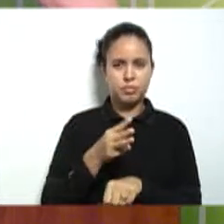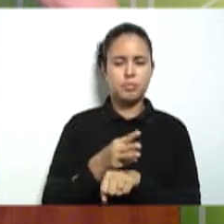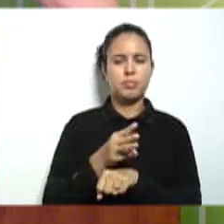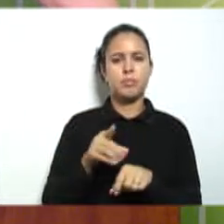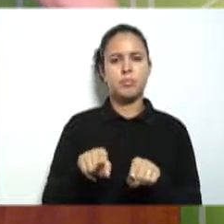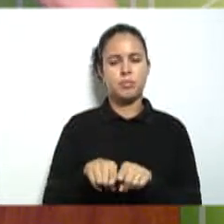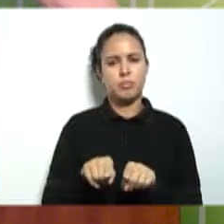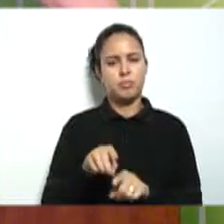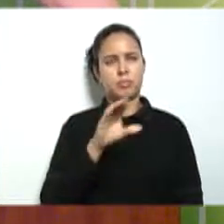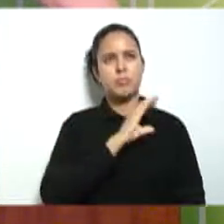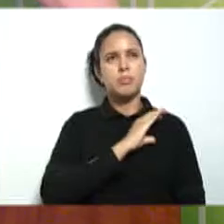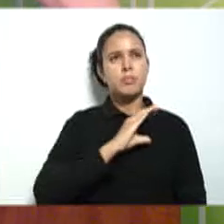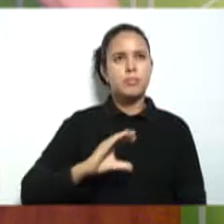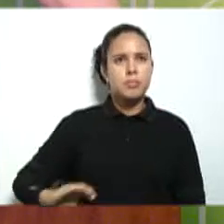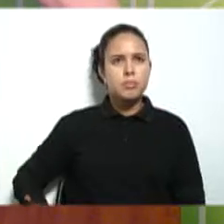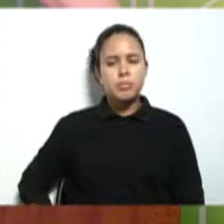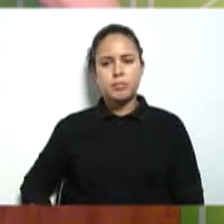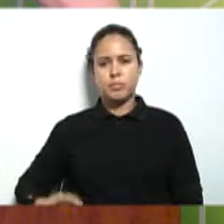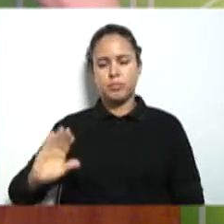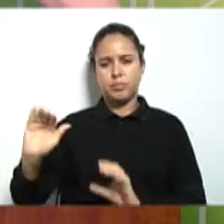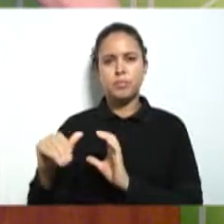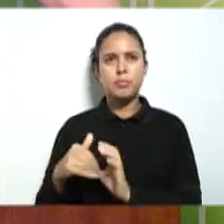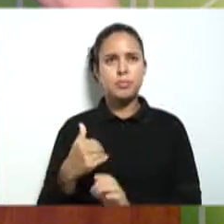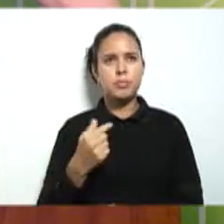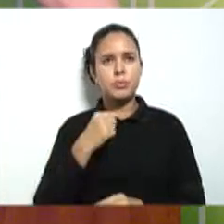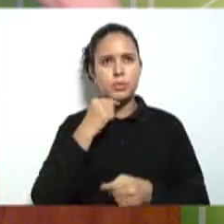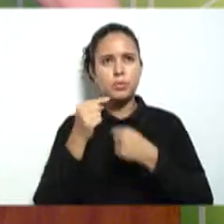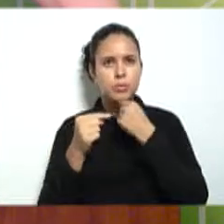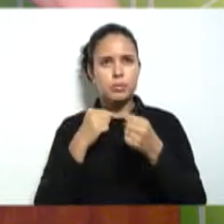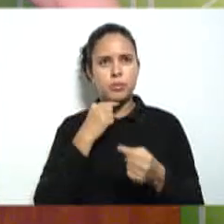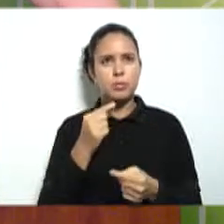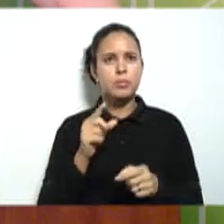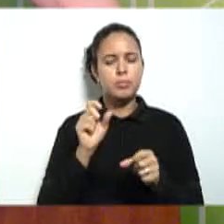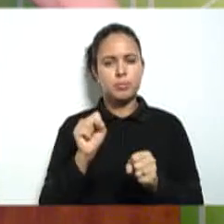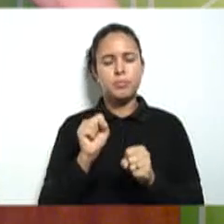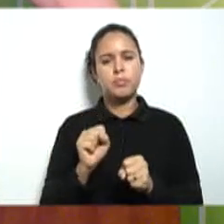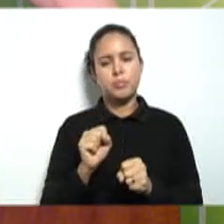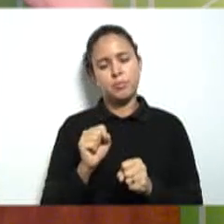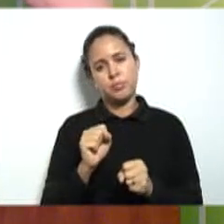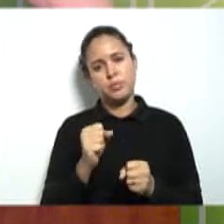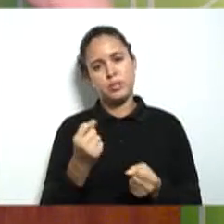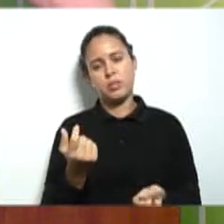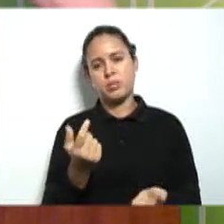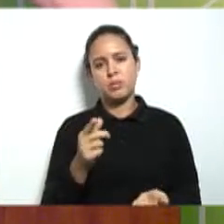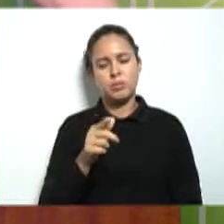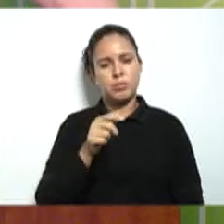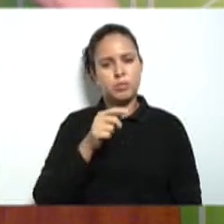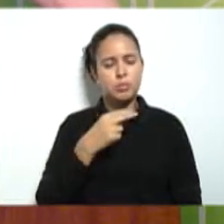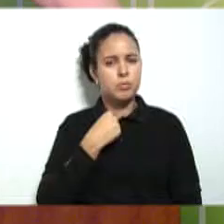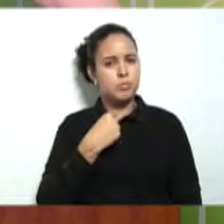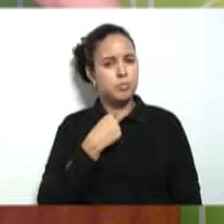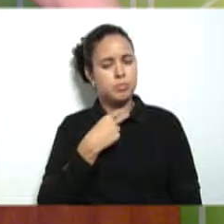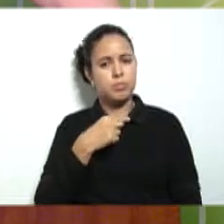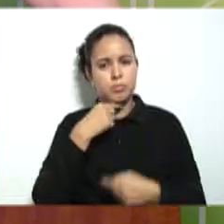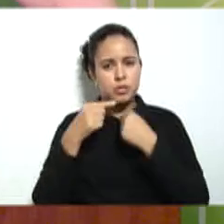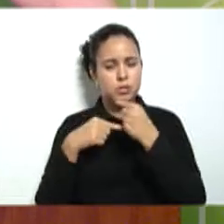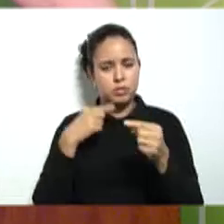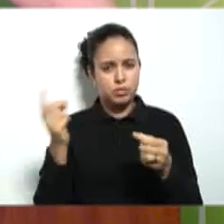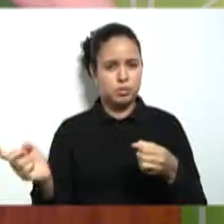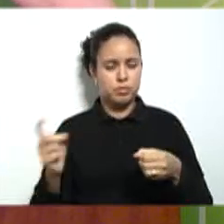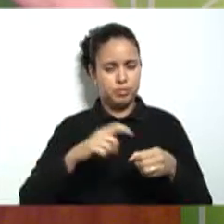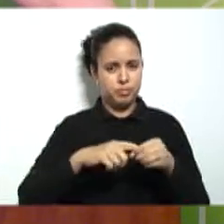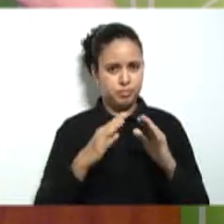o seu coordenador repassa para mim as dúvidas. É importante que vocês não tenham dúvida com relação a esse trabalho e o